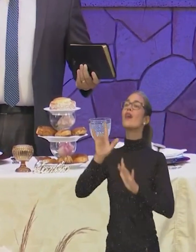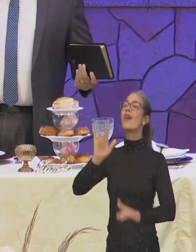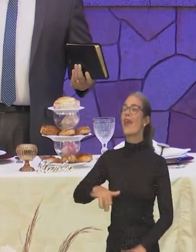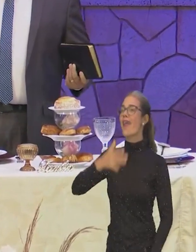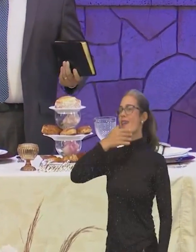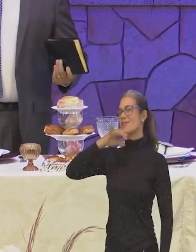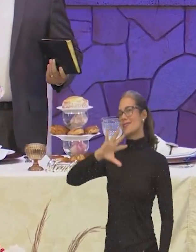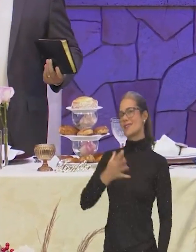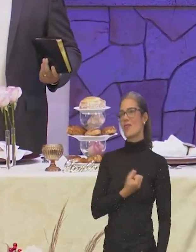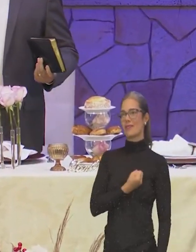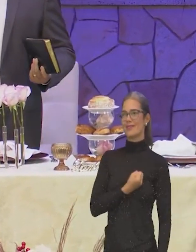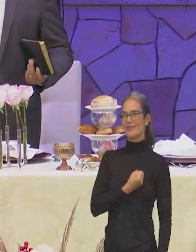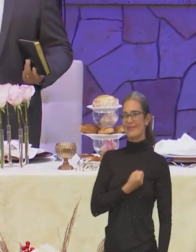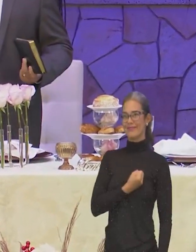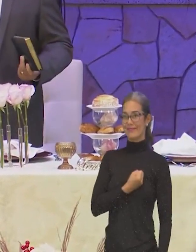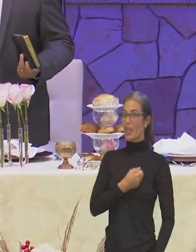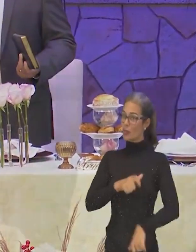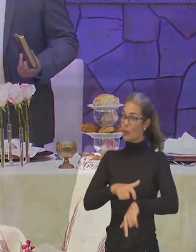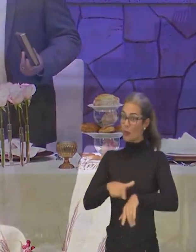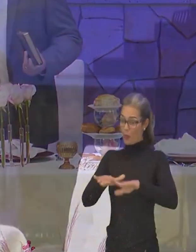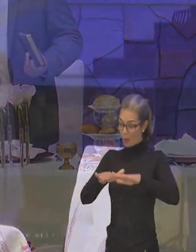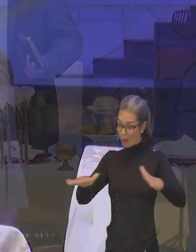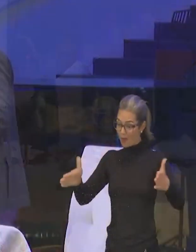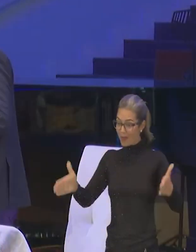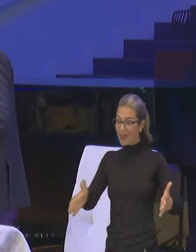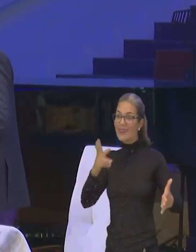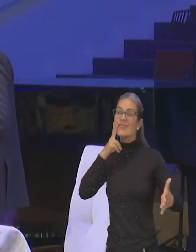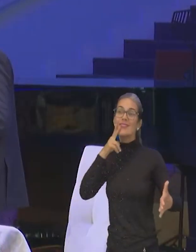não deveríamos esquecer disso jamais.